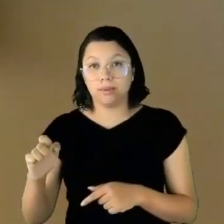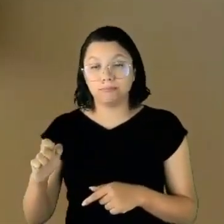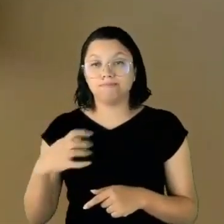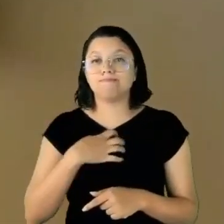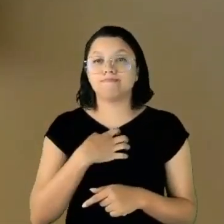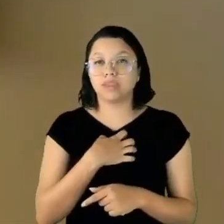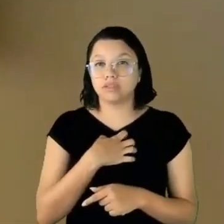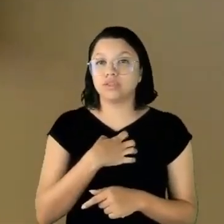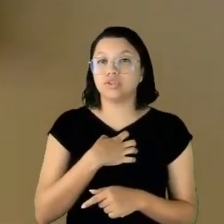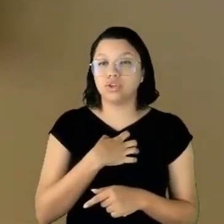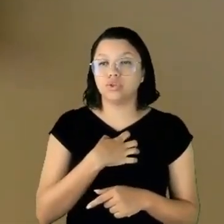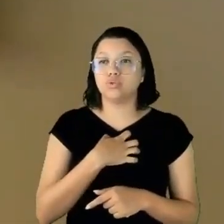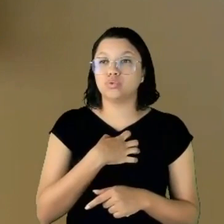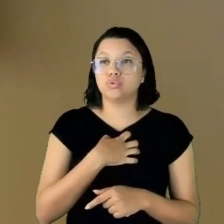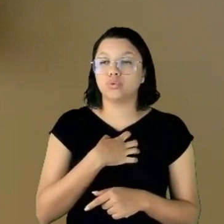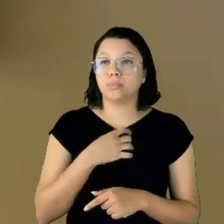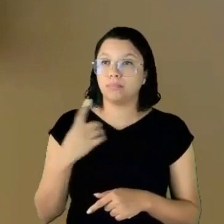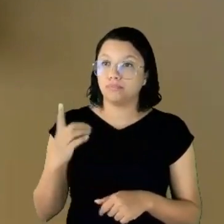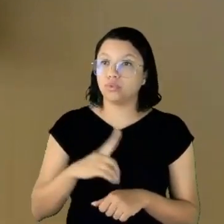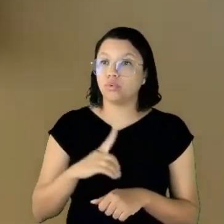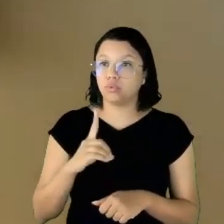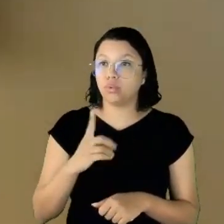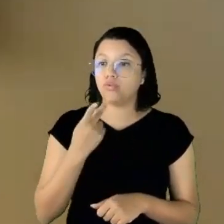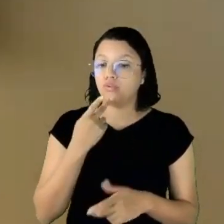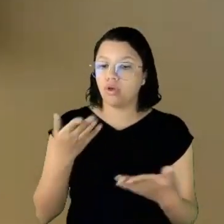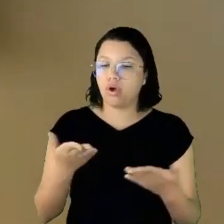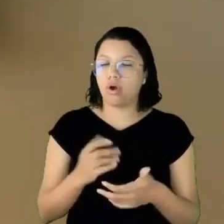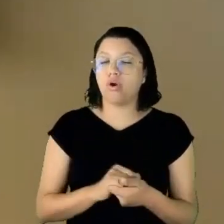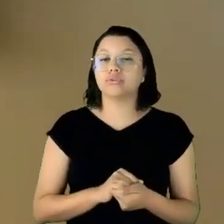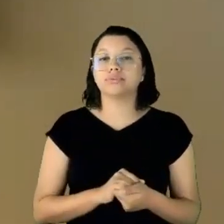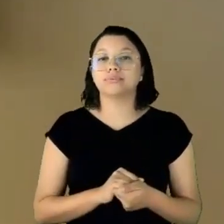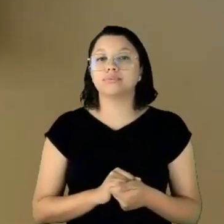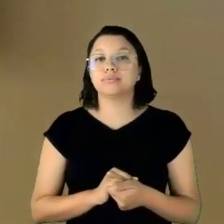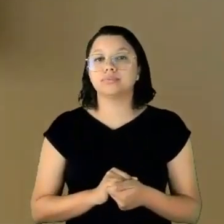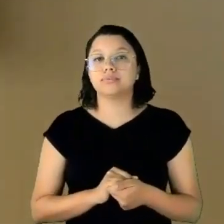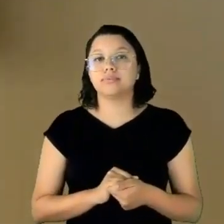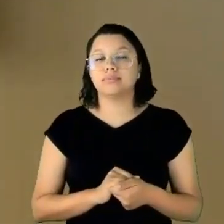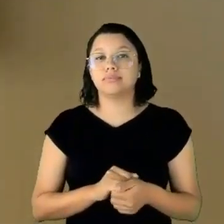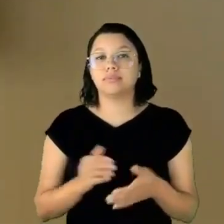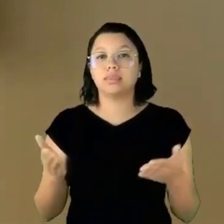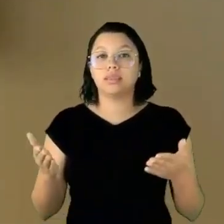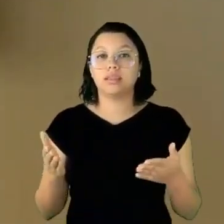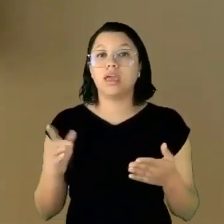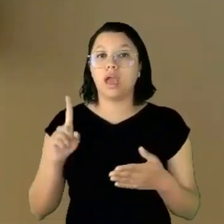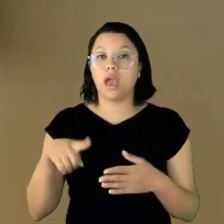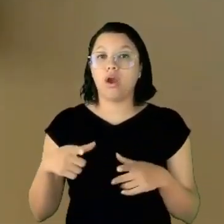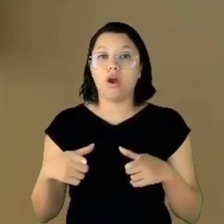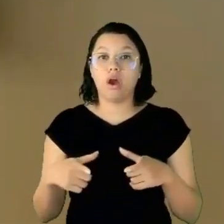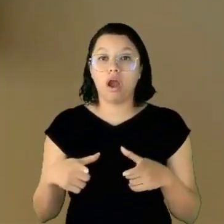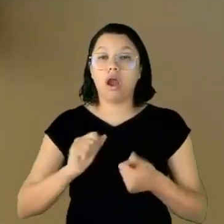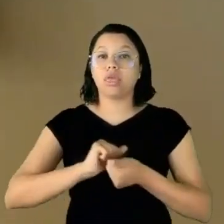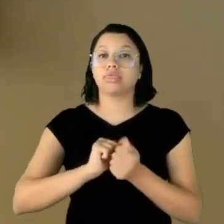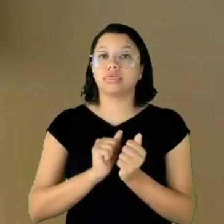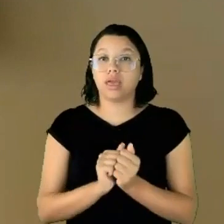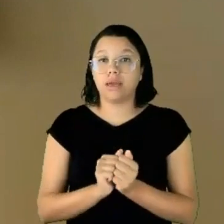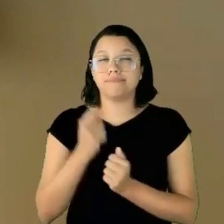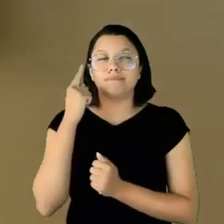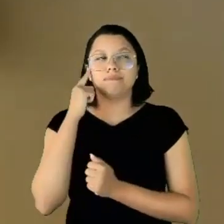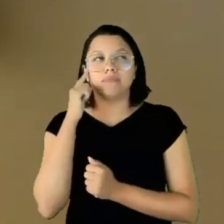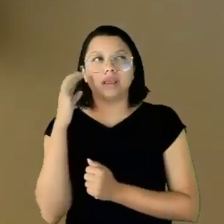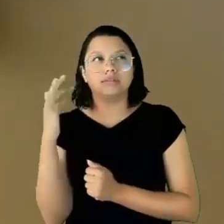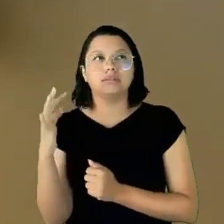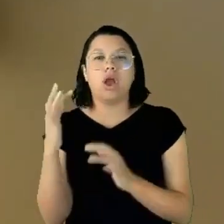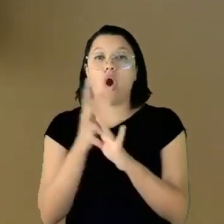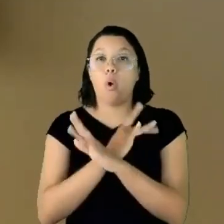forma holística que o doutor José Denilson passou para nós hoje e são vamos dizer assim o lugar adequado me parece justamente para